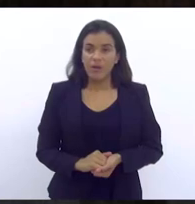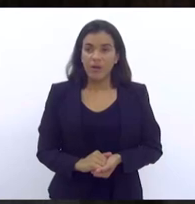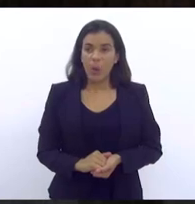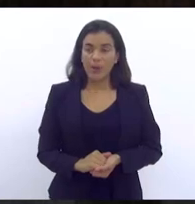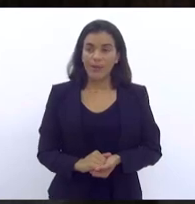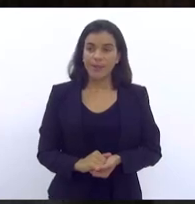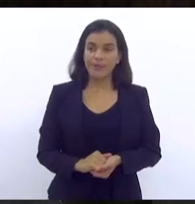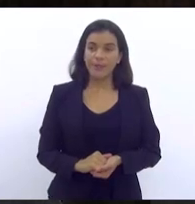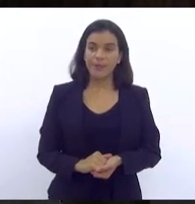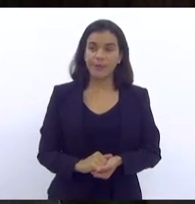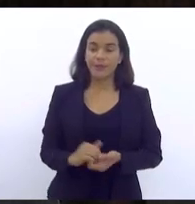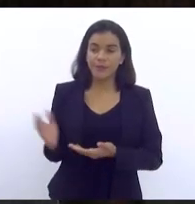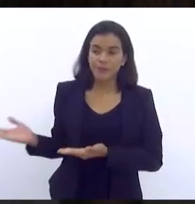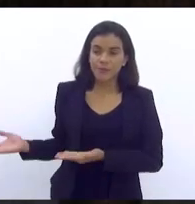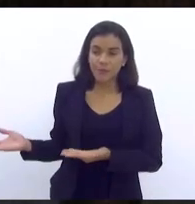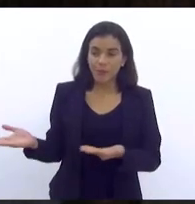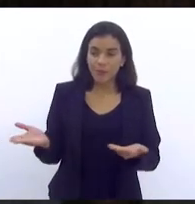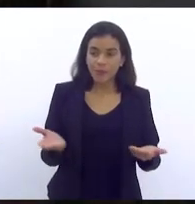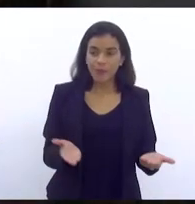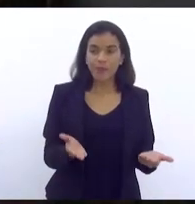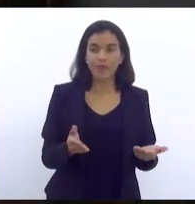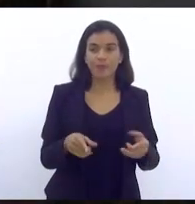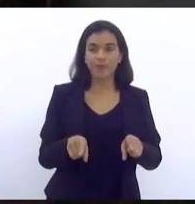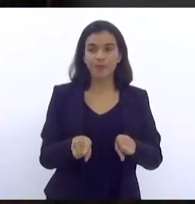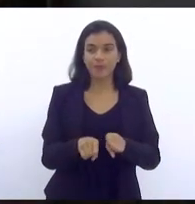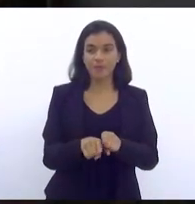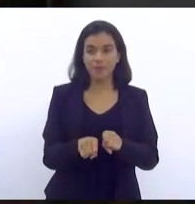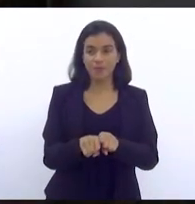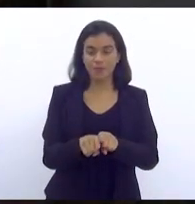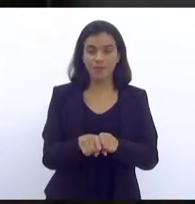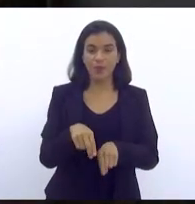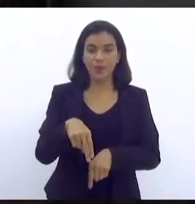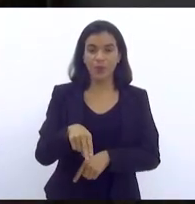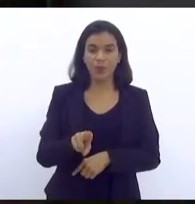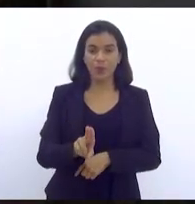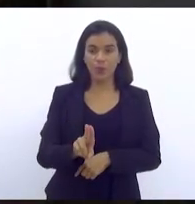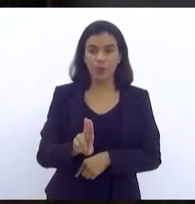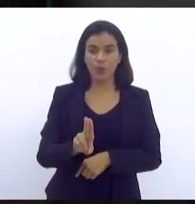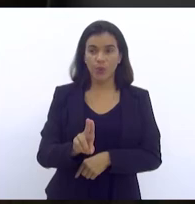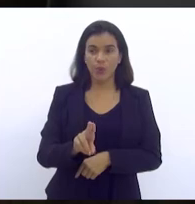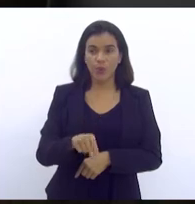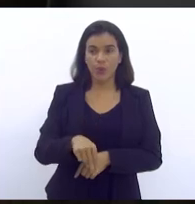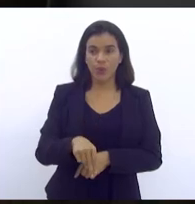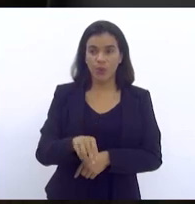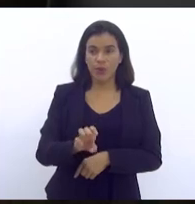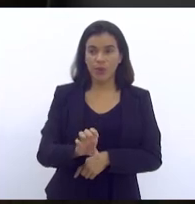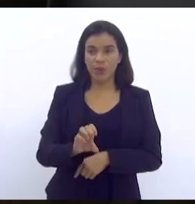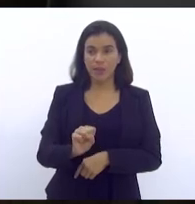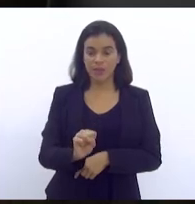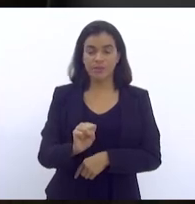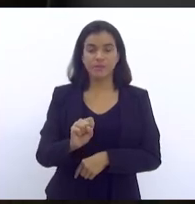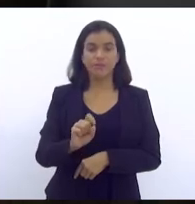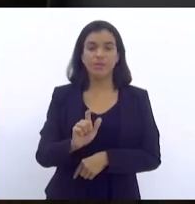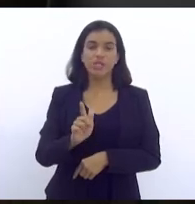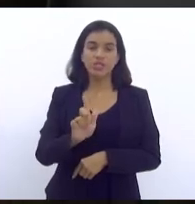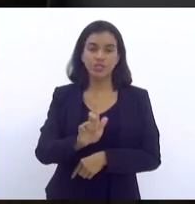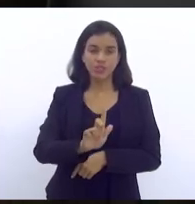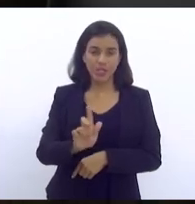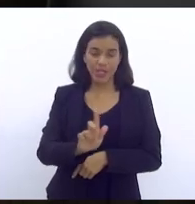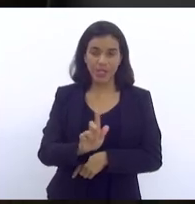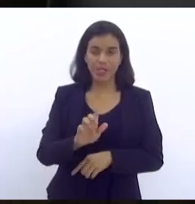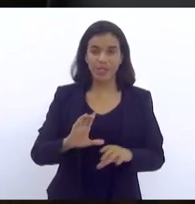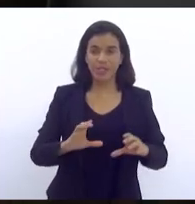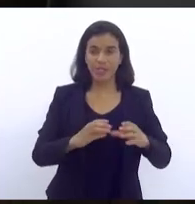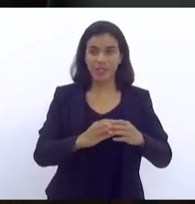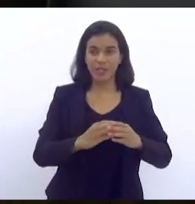eh chamo aqui também eh Nunes Robson cardinelli que é gerente da câmara técnica de